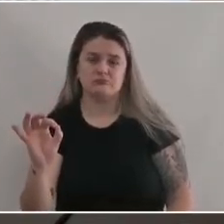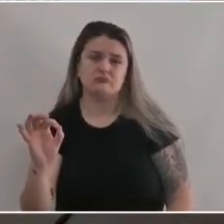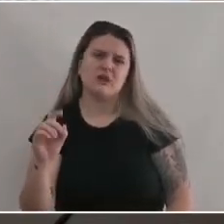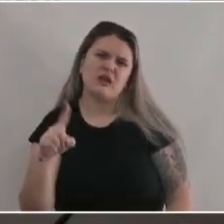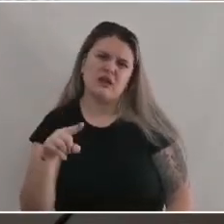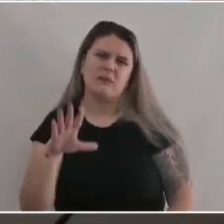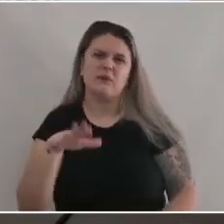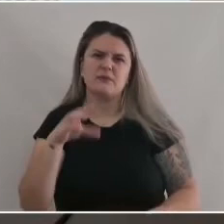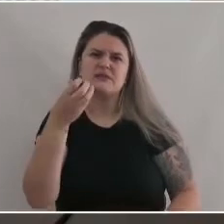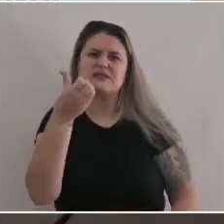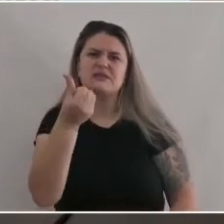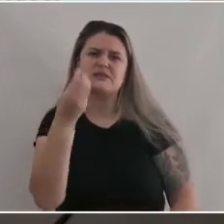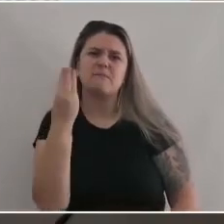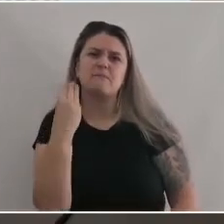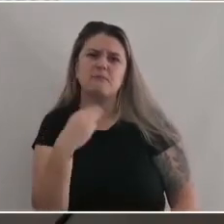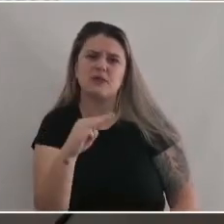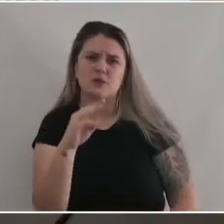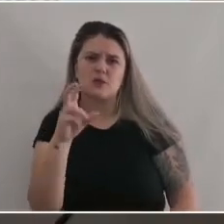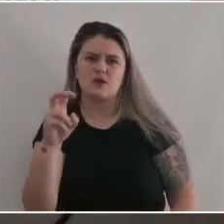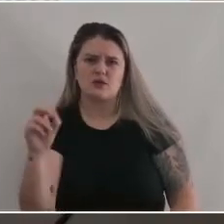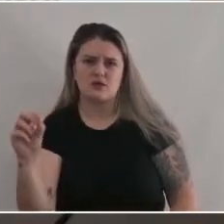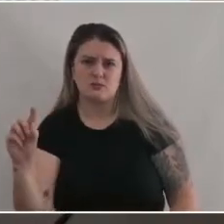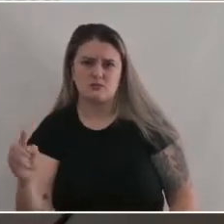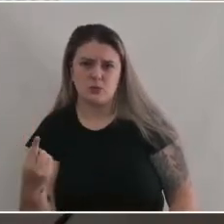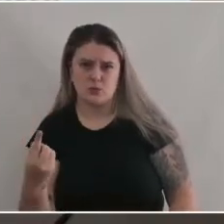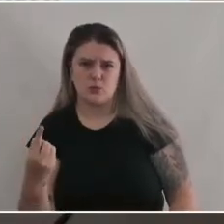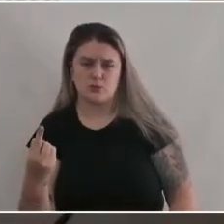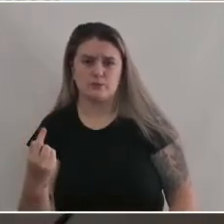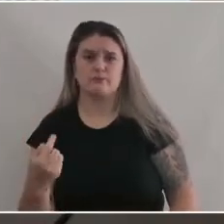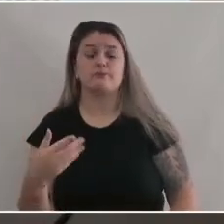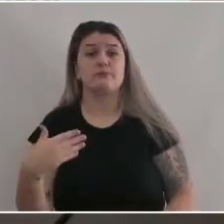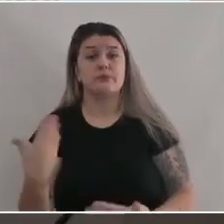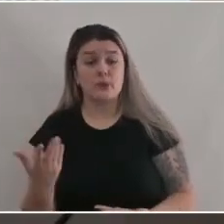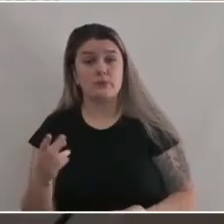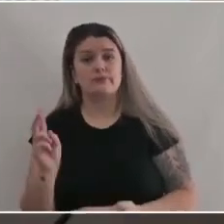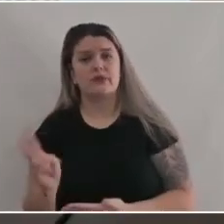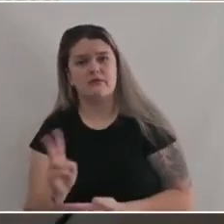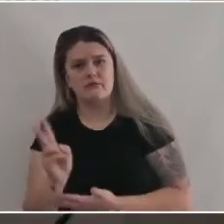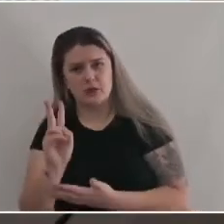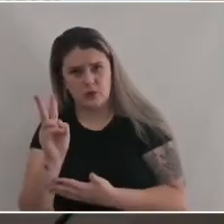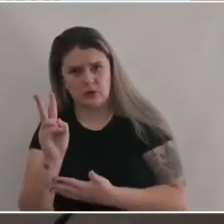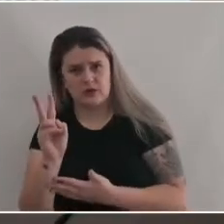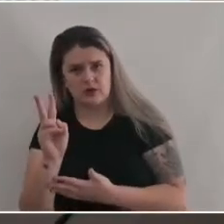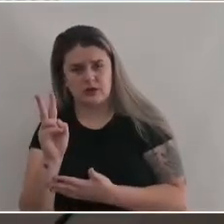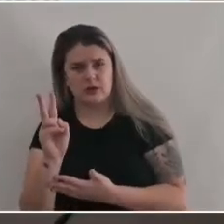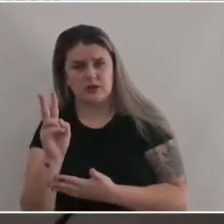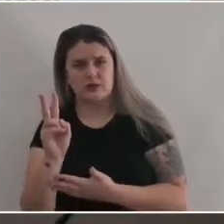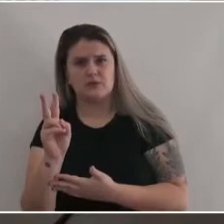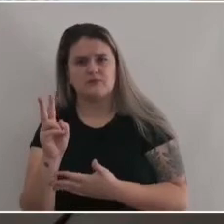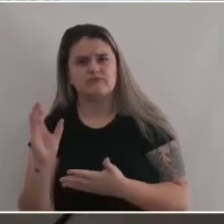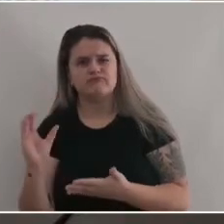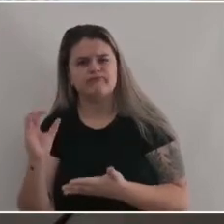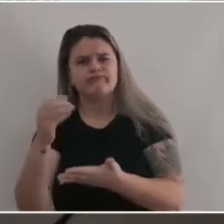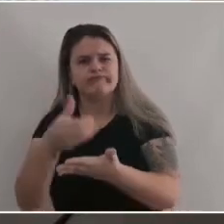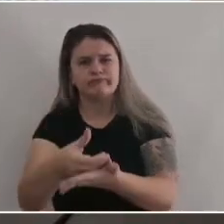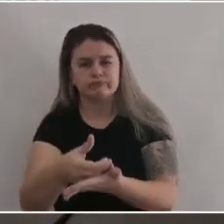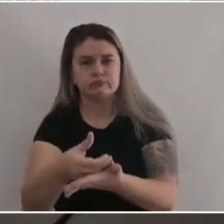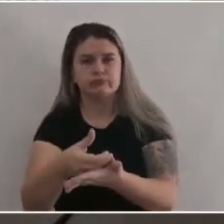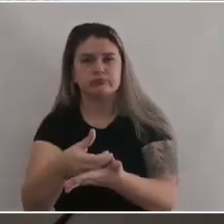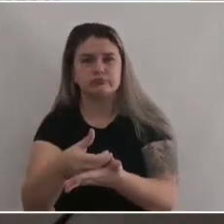a 6.500.000. Desse valor, os recursos que